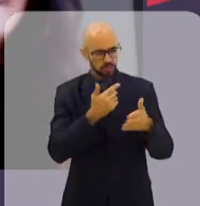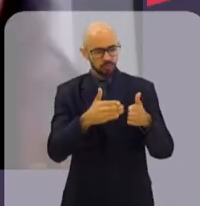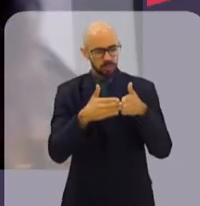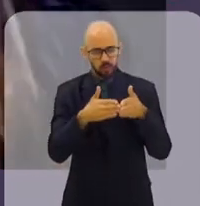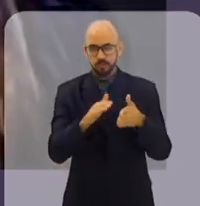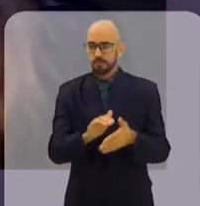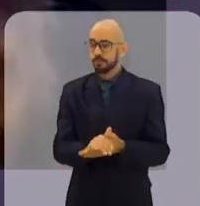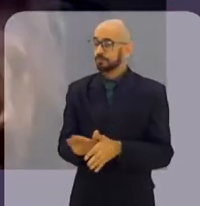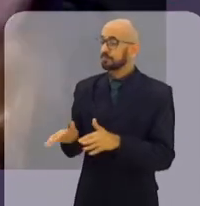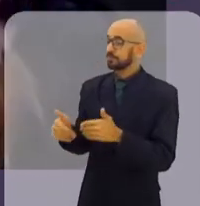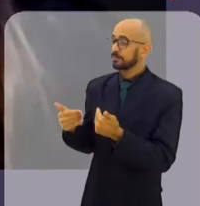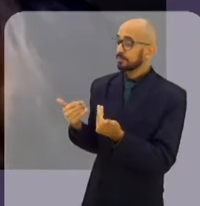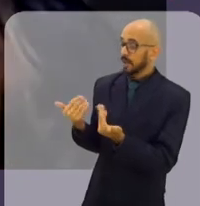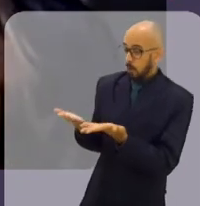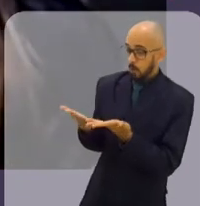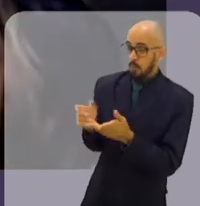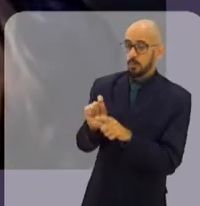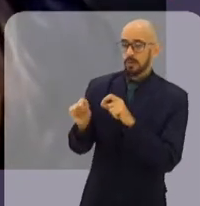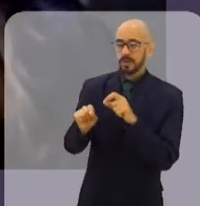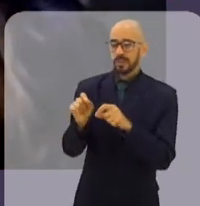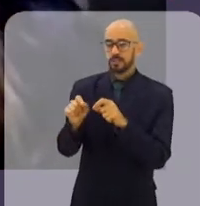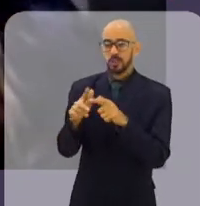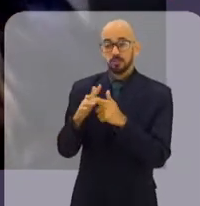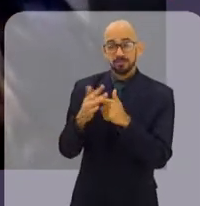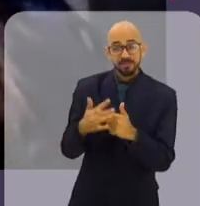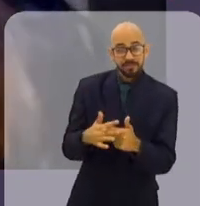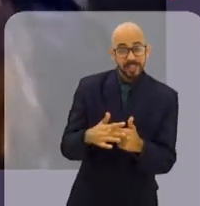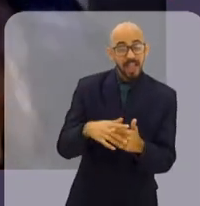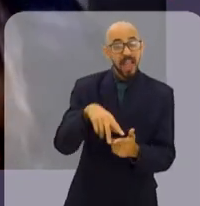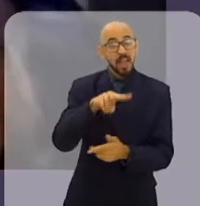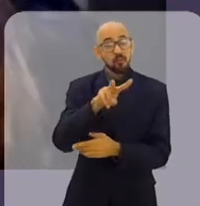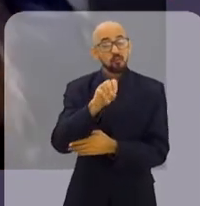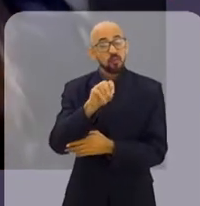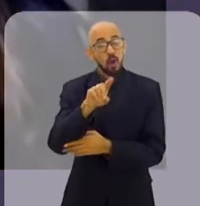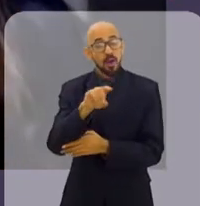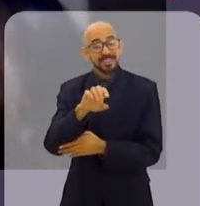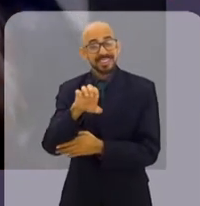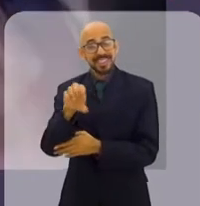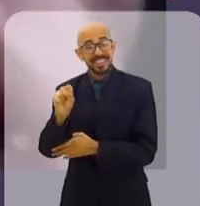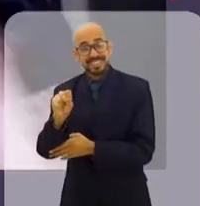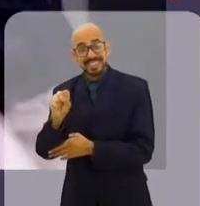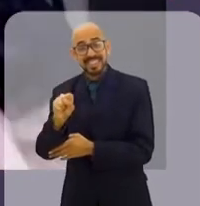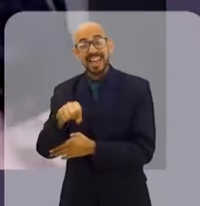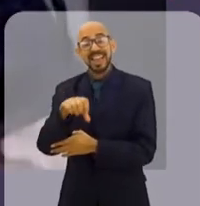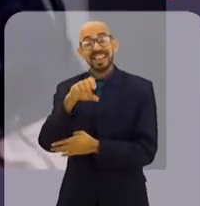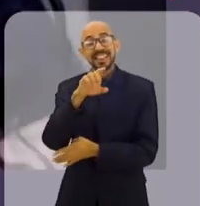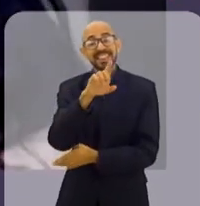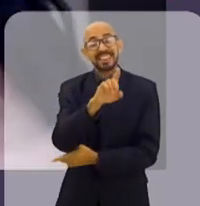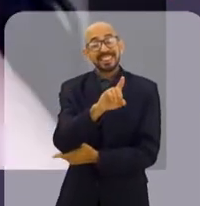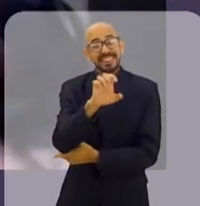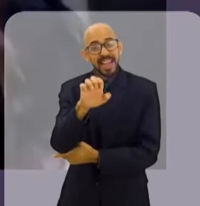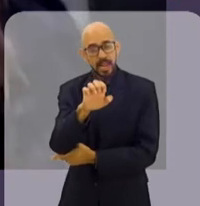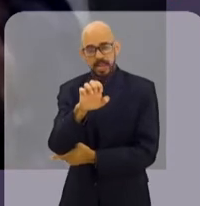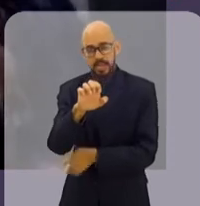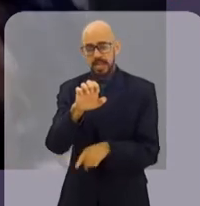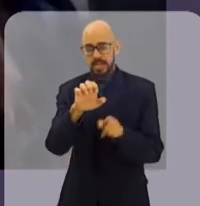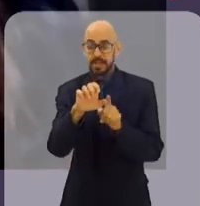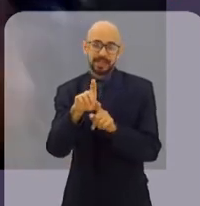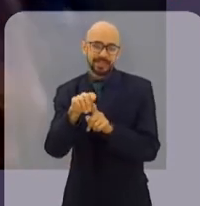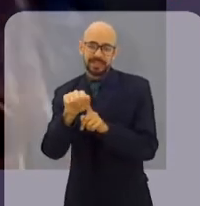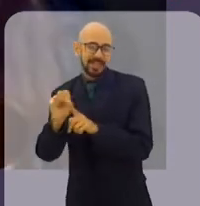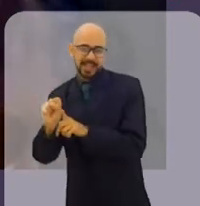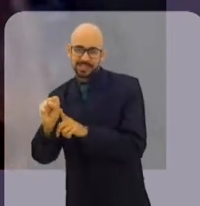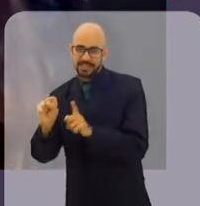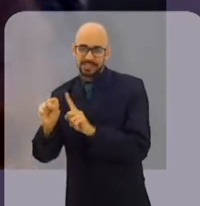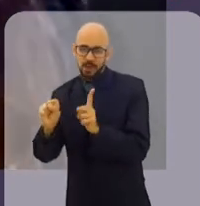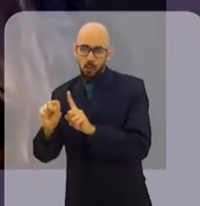favor. O projeto surge, sim, através do podcast, que foi um pouco da união de dois grupos de